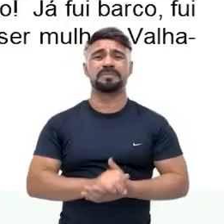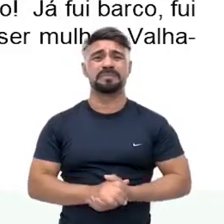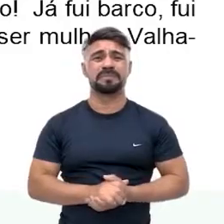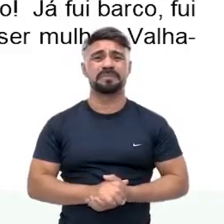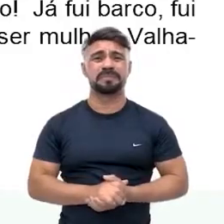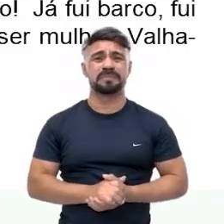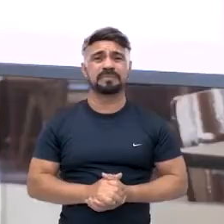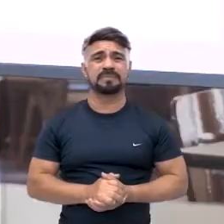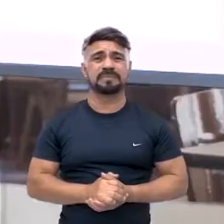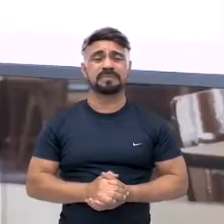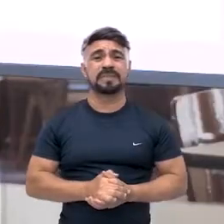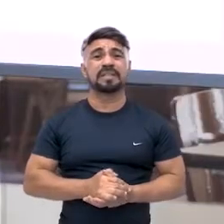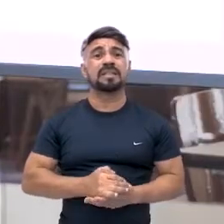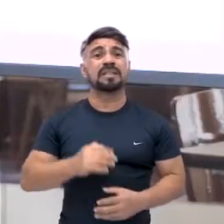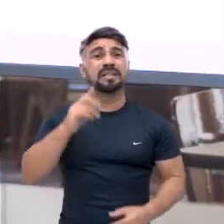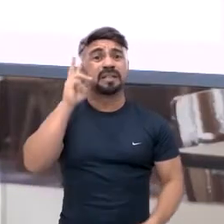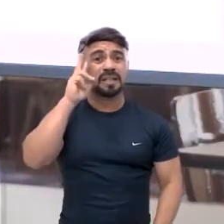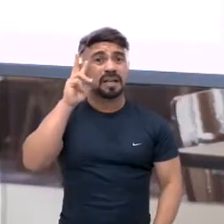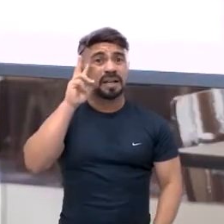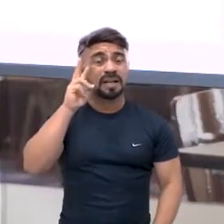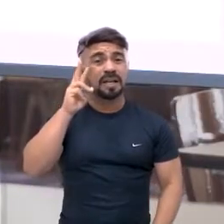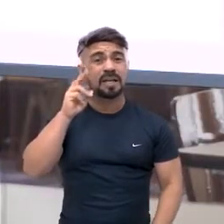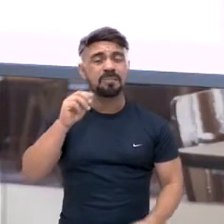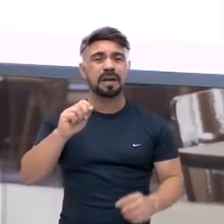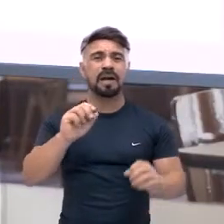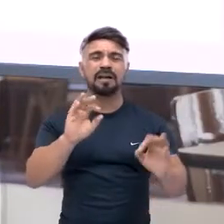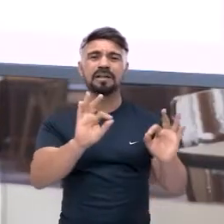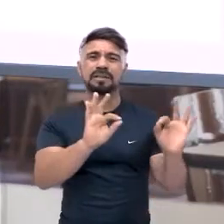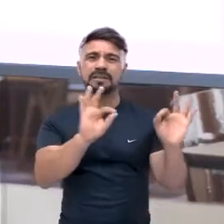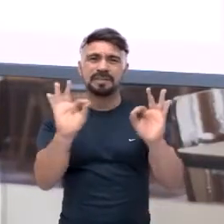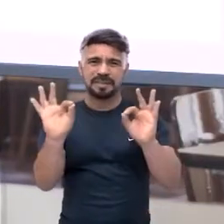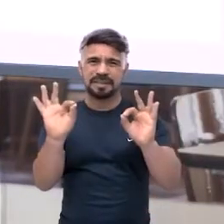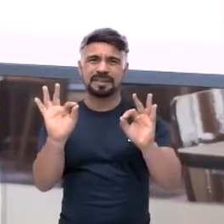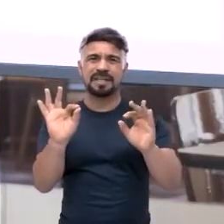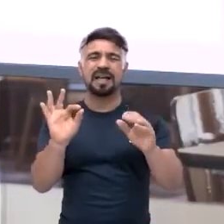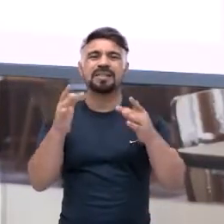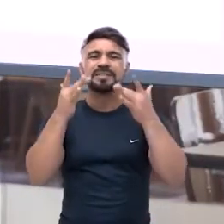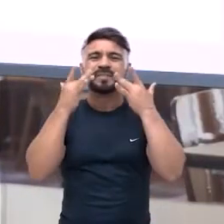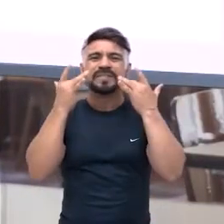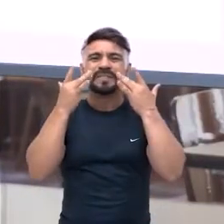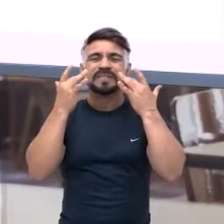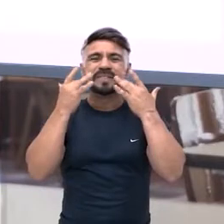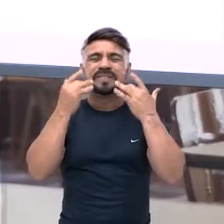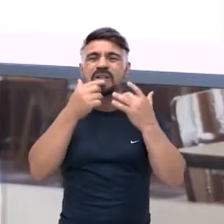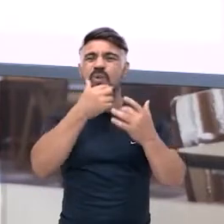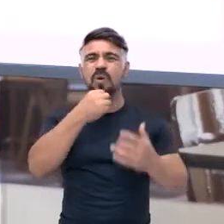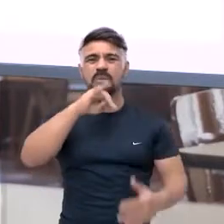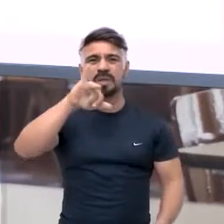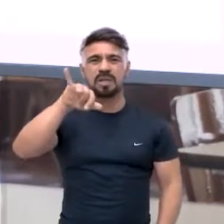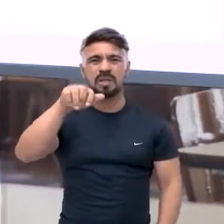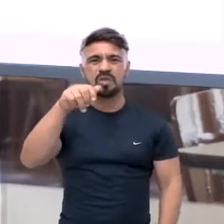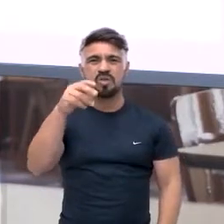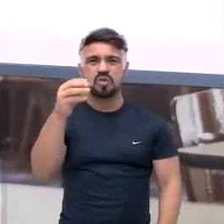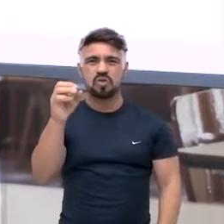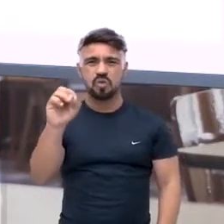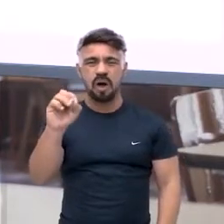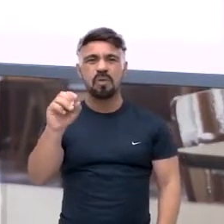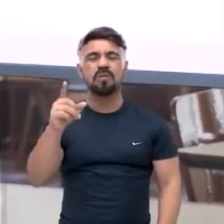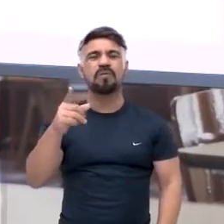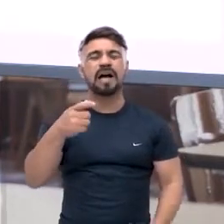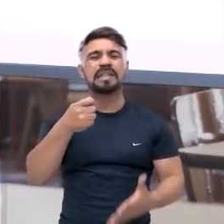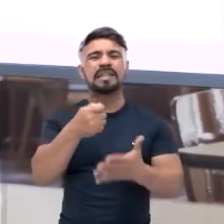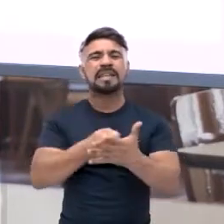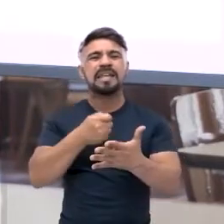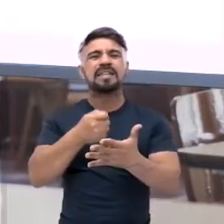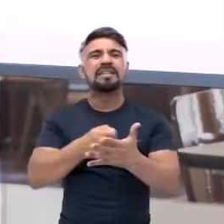de Nazaré. Lembra, essa cena é justamente quando João Grilo